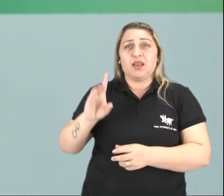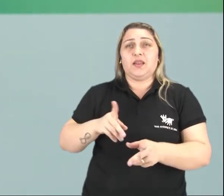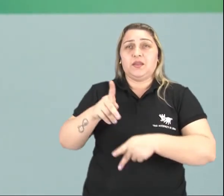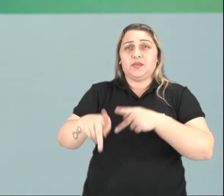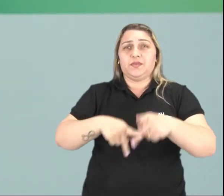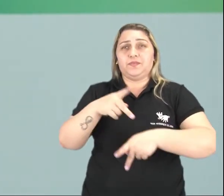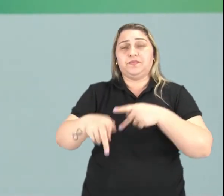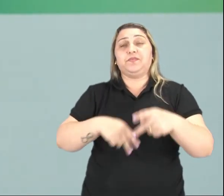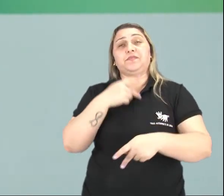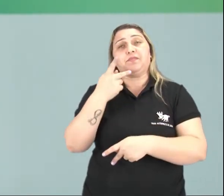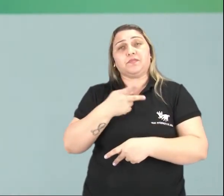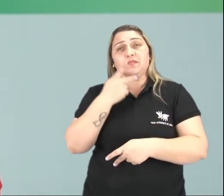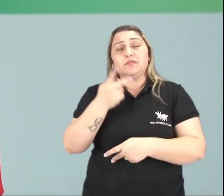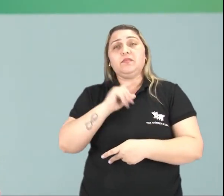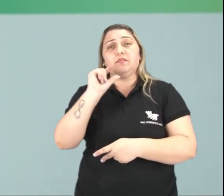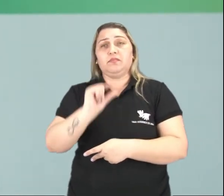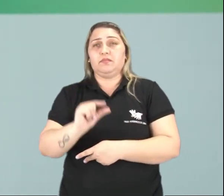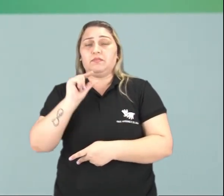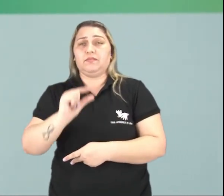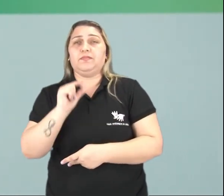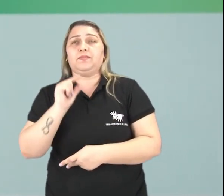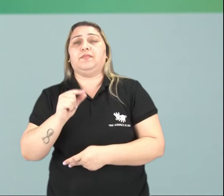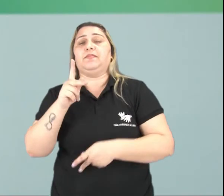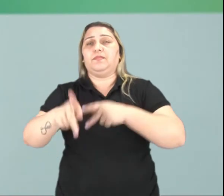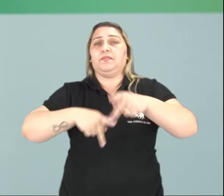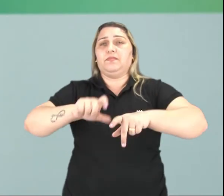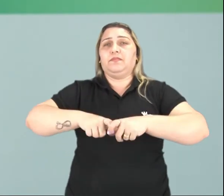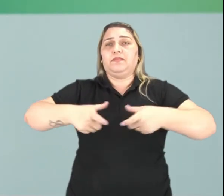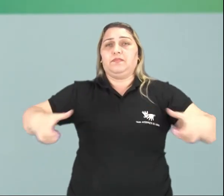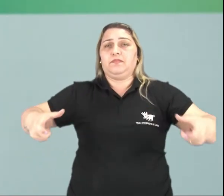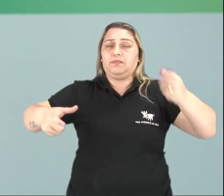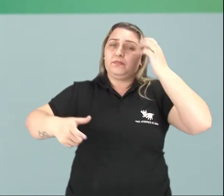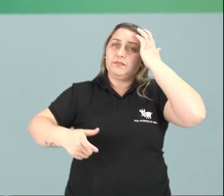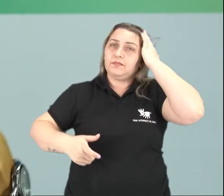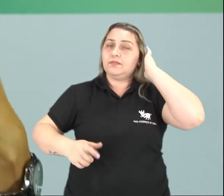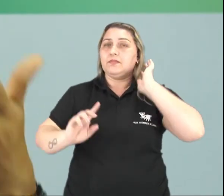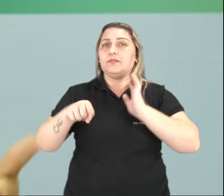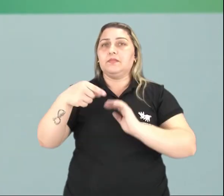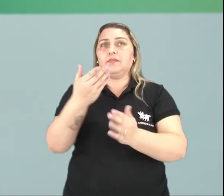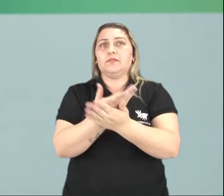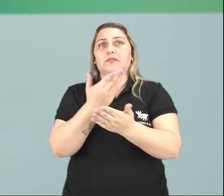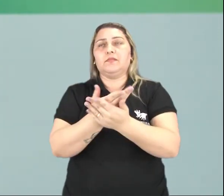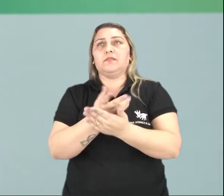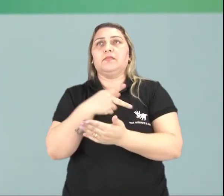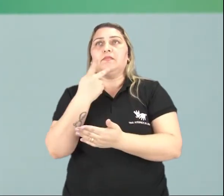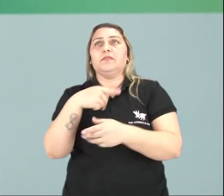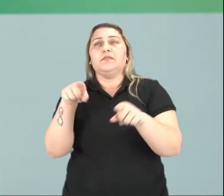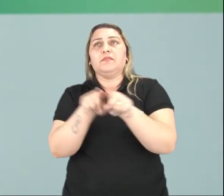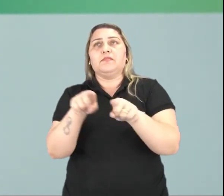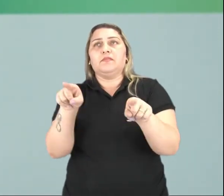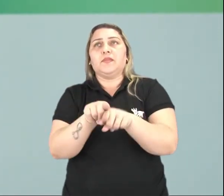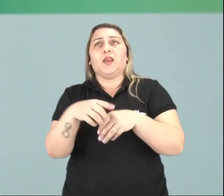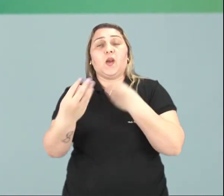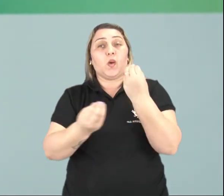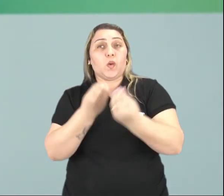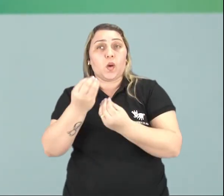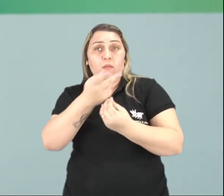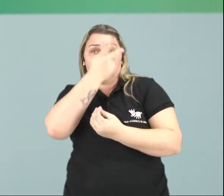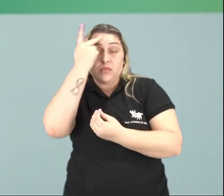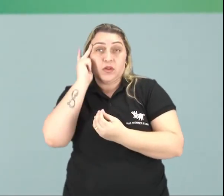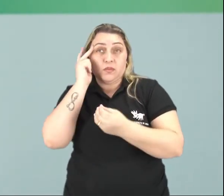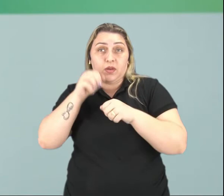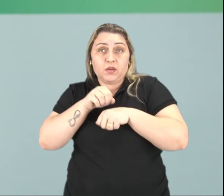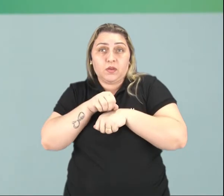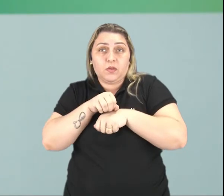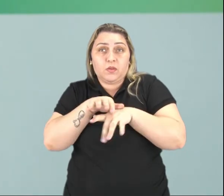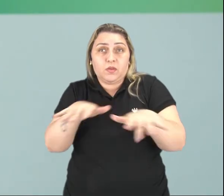elas falam um pouco sobre esse aspecto populacional, né? Na próxima aula nós vamos falar um pouquinho também sobre como é que estão as pessoas